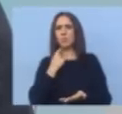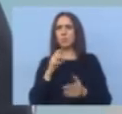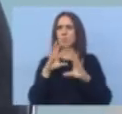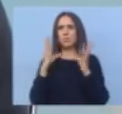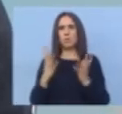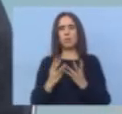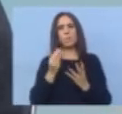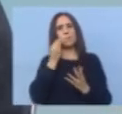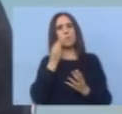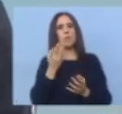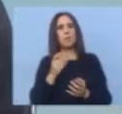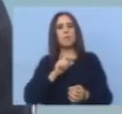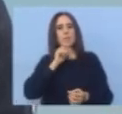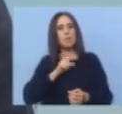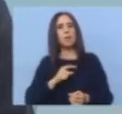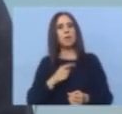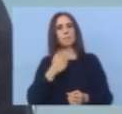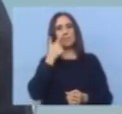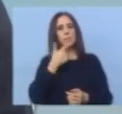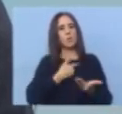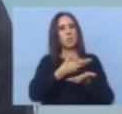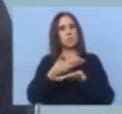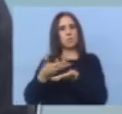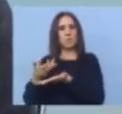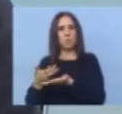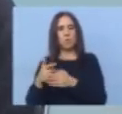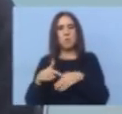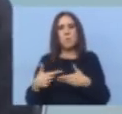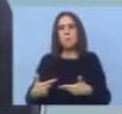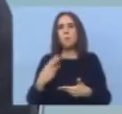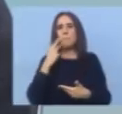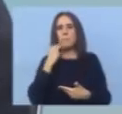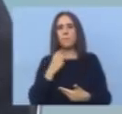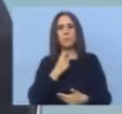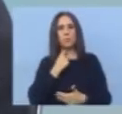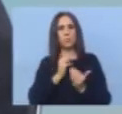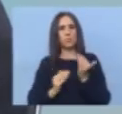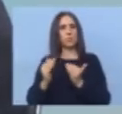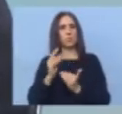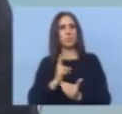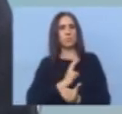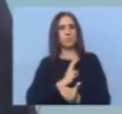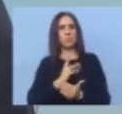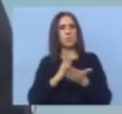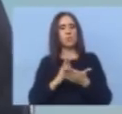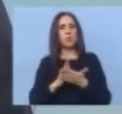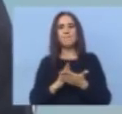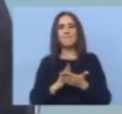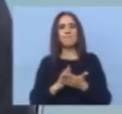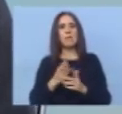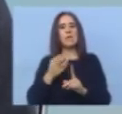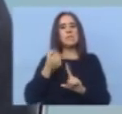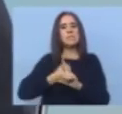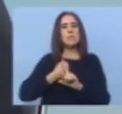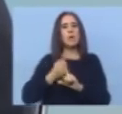a todos os cursos, que é a capacidade de saber relacionar-se com pessoas. E hoje em dia acho que nós, nos cursos superiores e mesmo na escola, não aprendemos esta tarefa